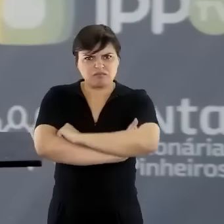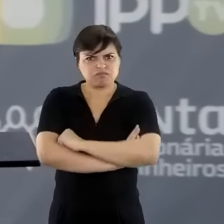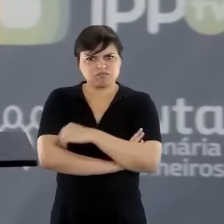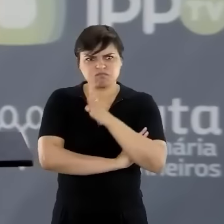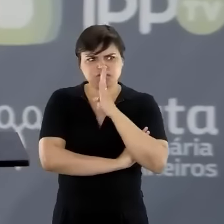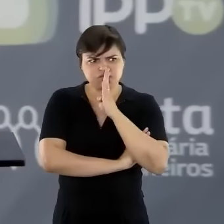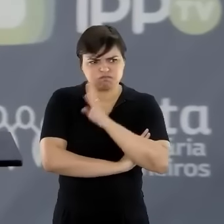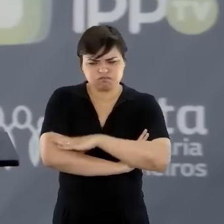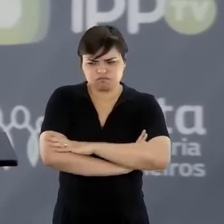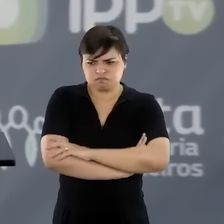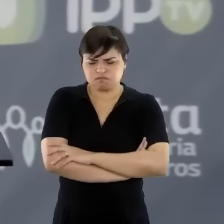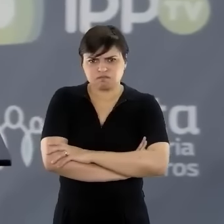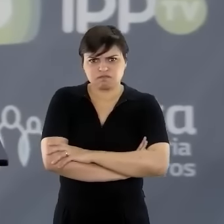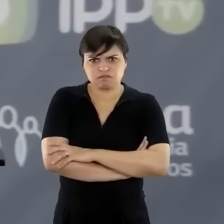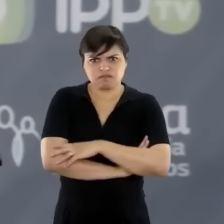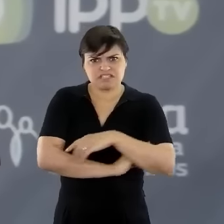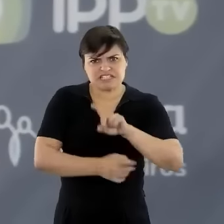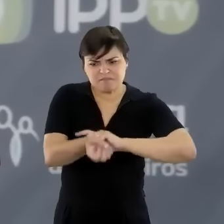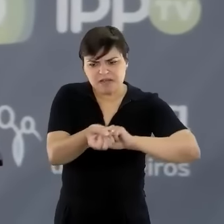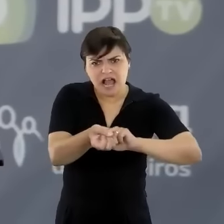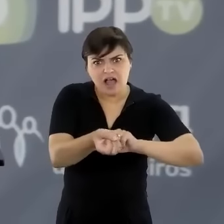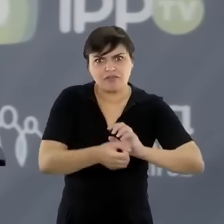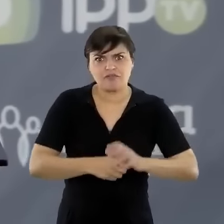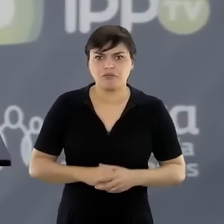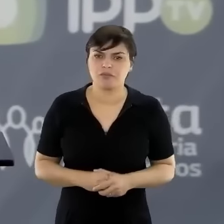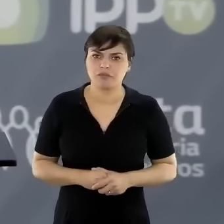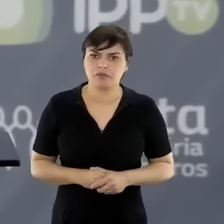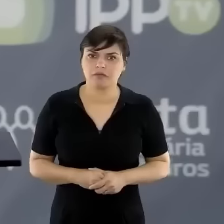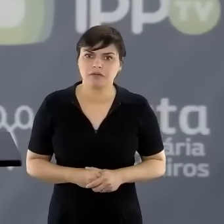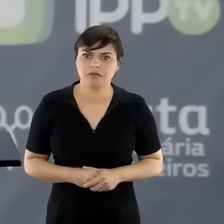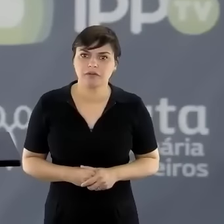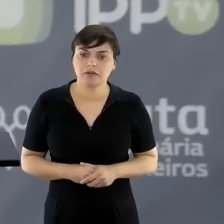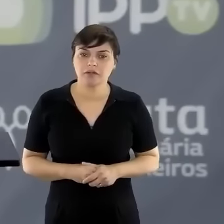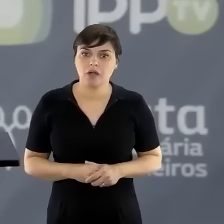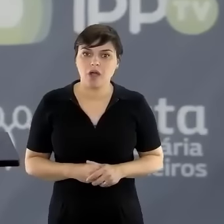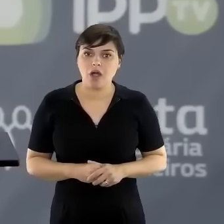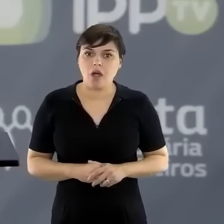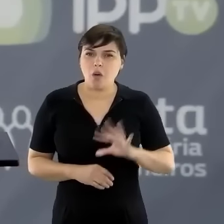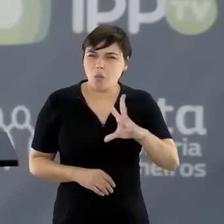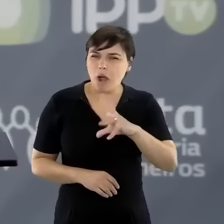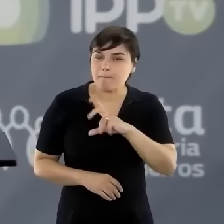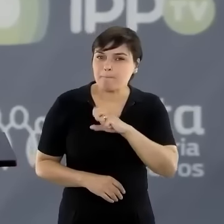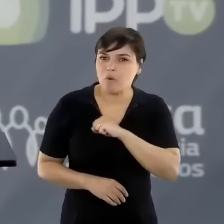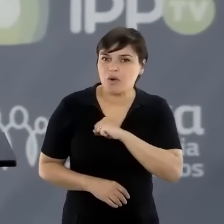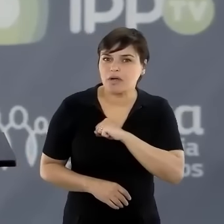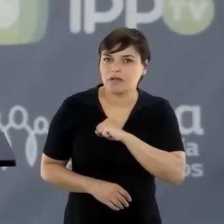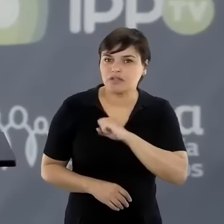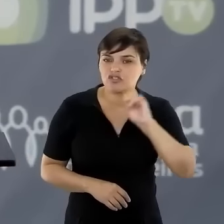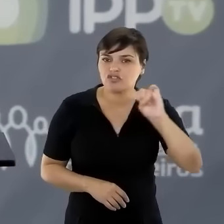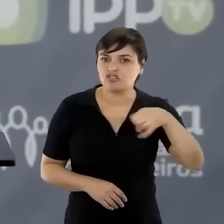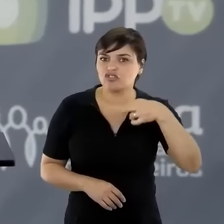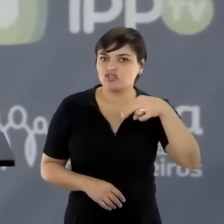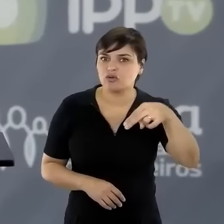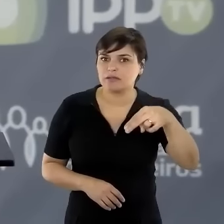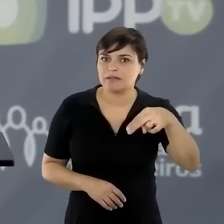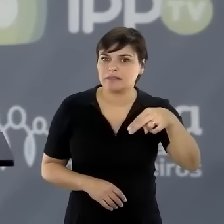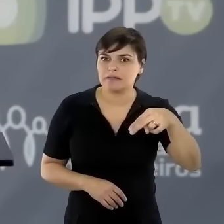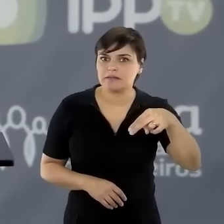idolátrico seu amor por Israel era maior do que seu amor pelo próprio Deus